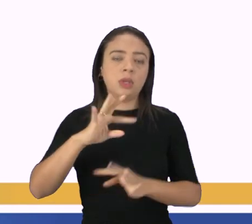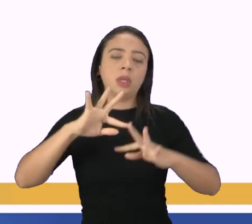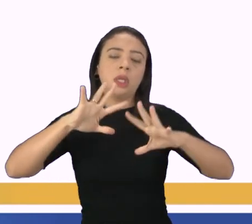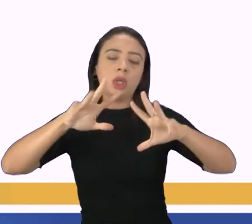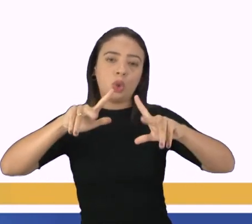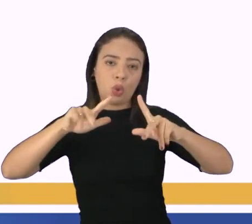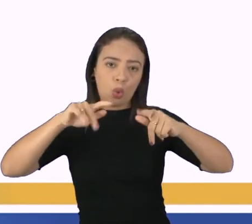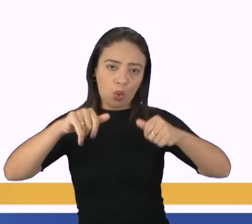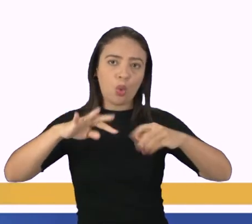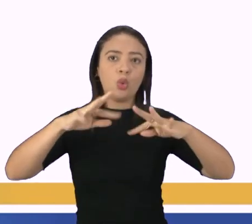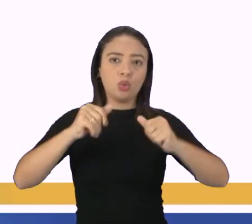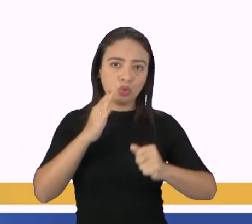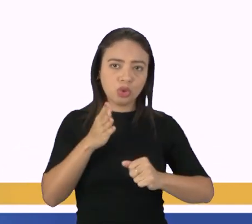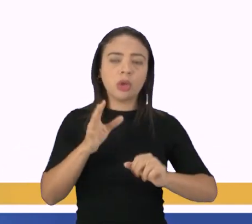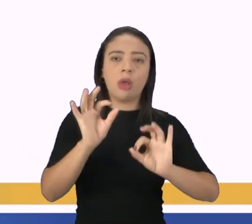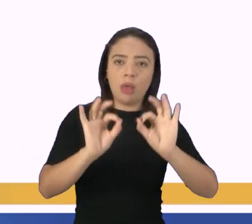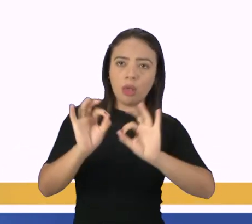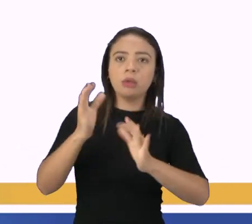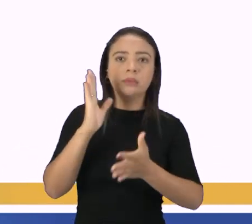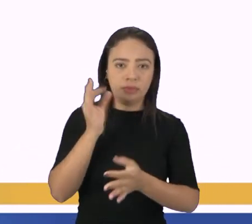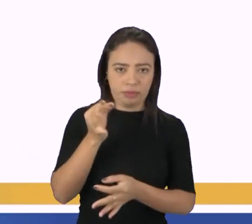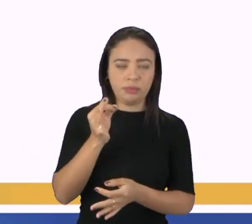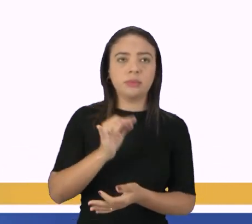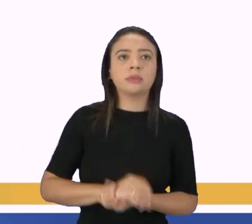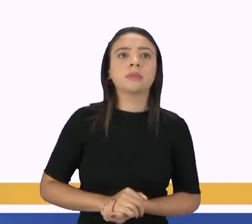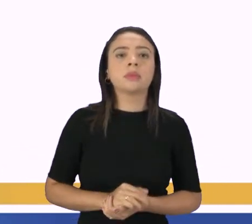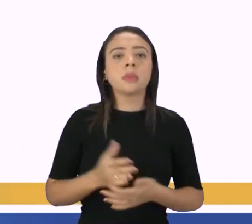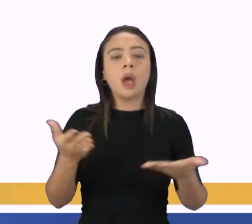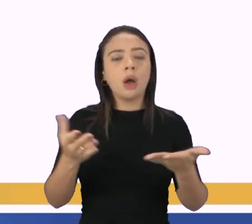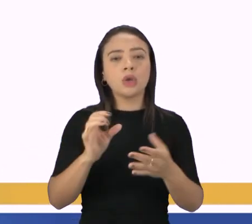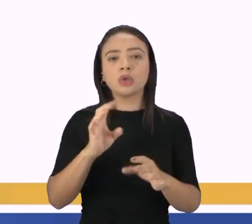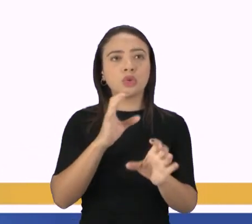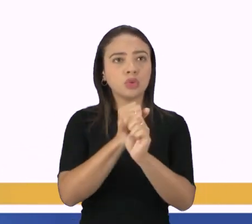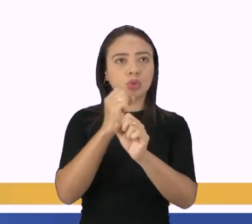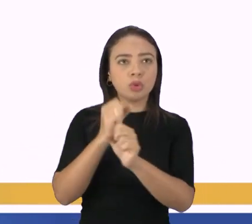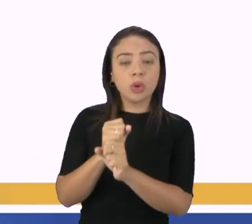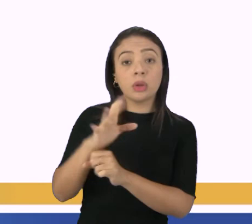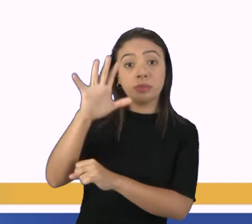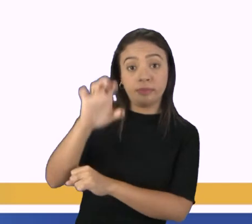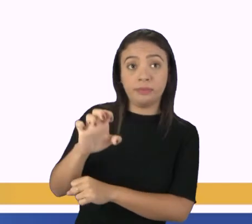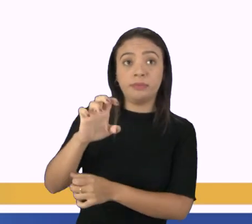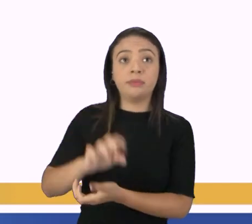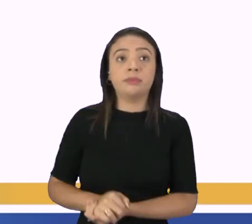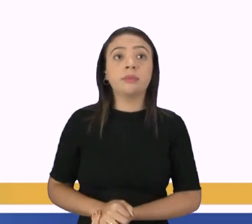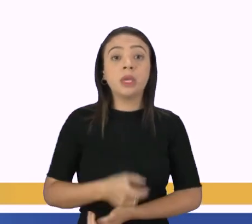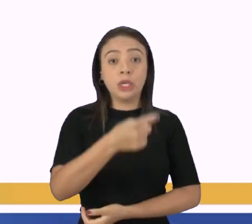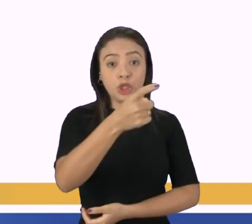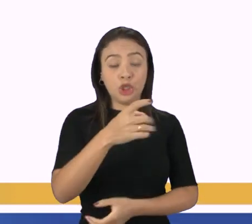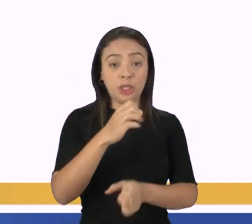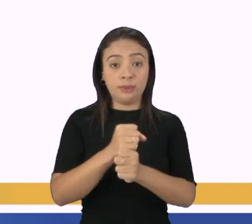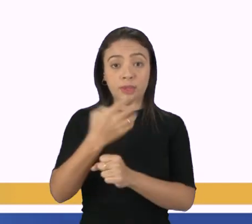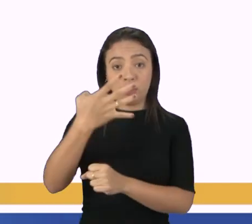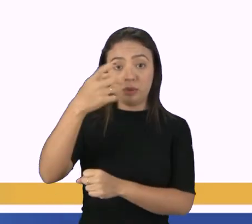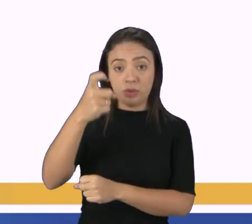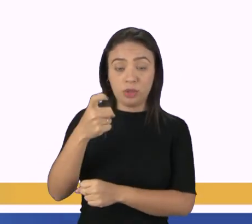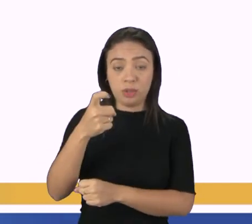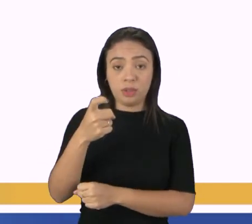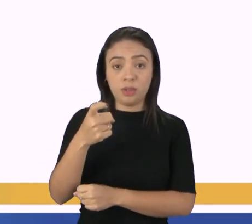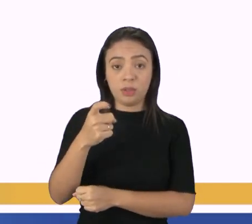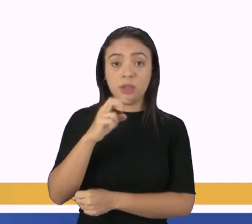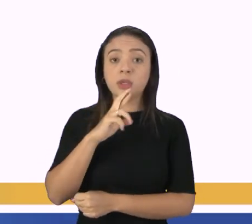corretos. Então, aí eu posso somar essa parte algébrica aí do lado esquerdo. X mais 4x